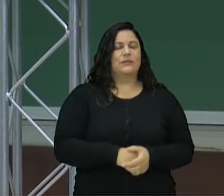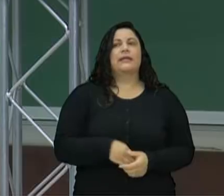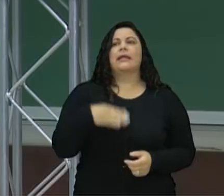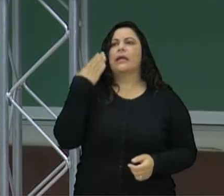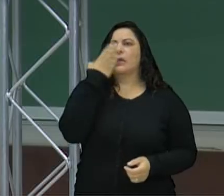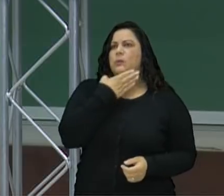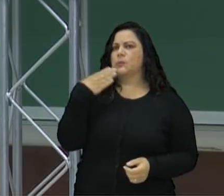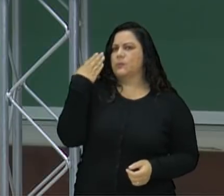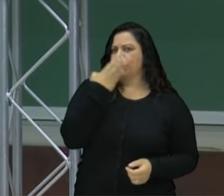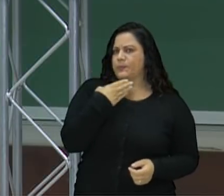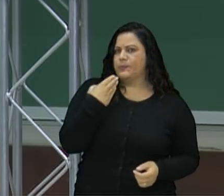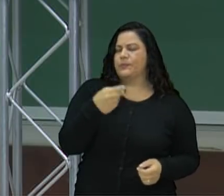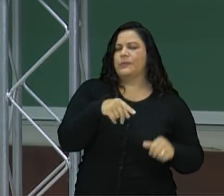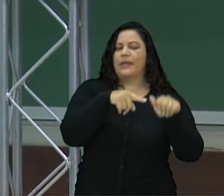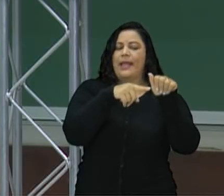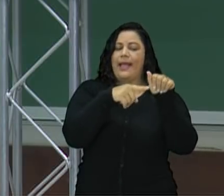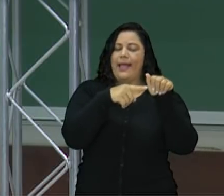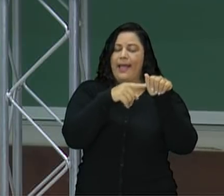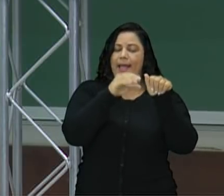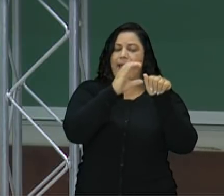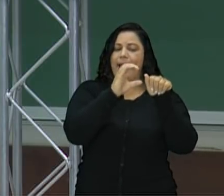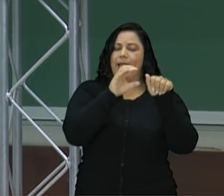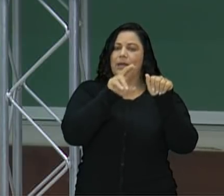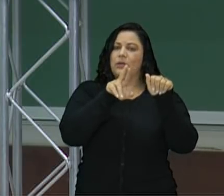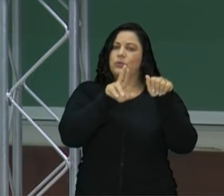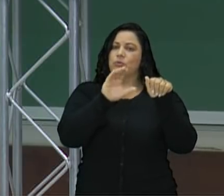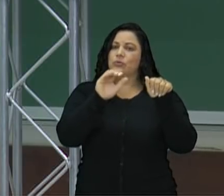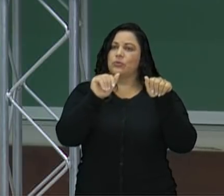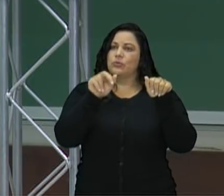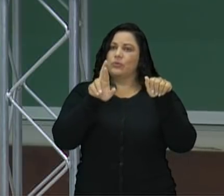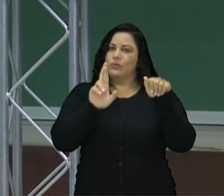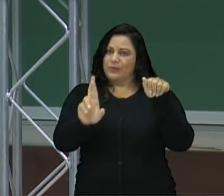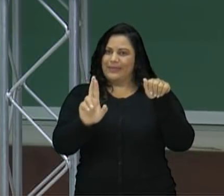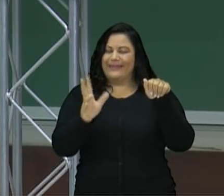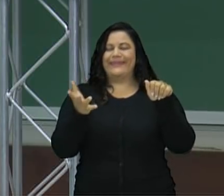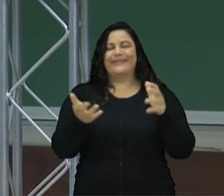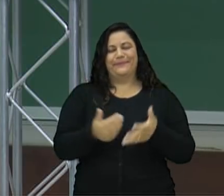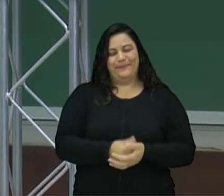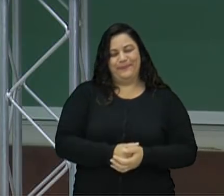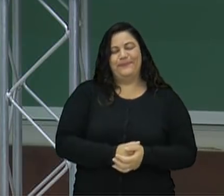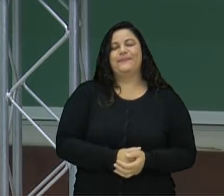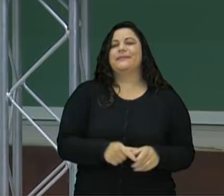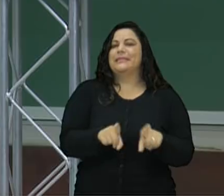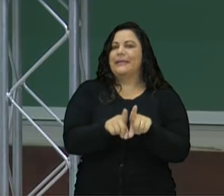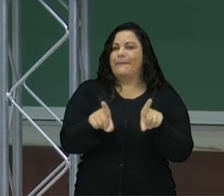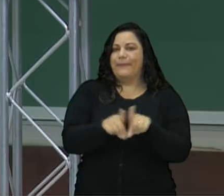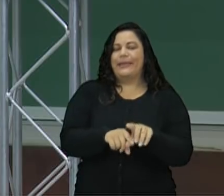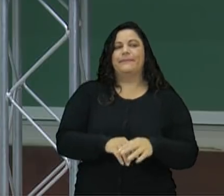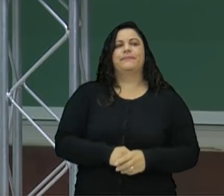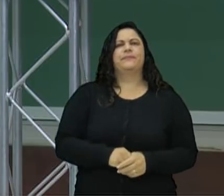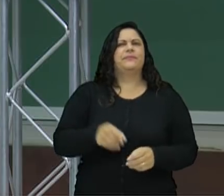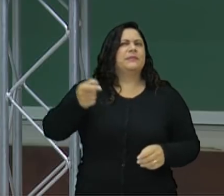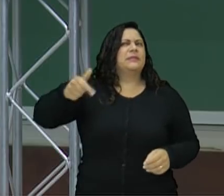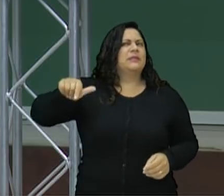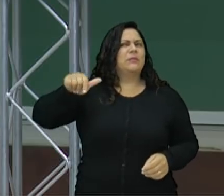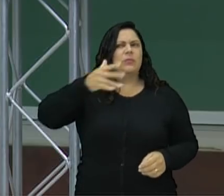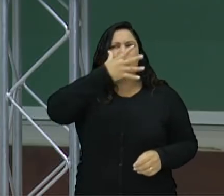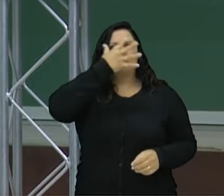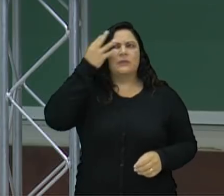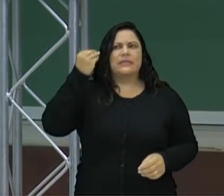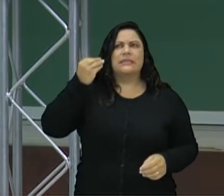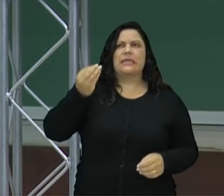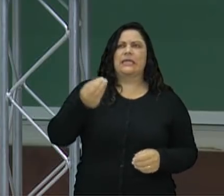C cedilha. Tá? Agora, esquece, esquecemos, esqueceis, vem ali na sequência o E,